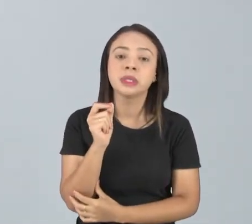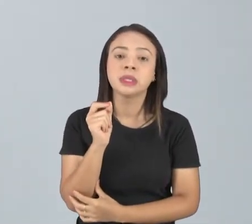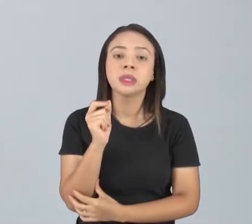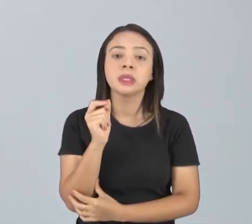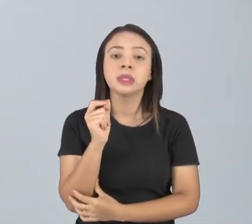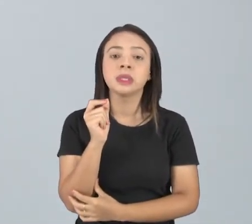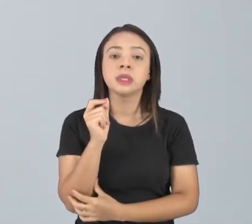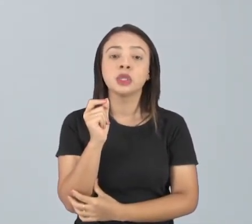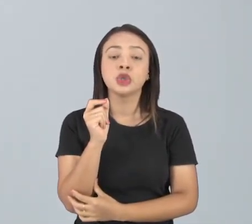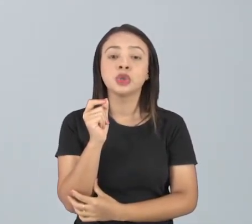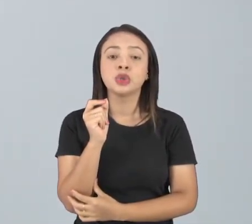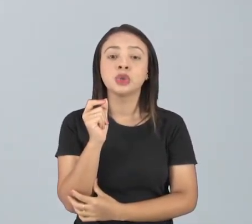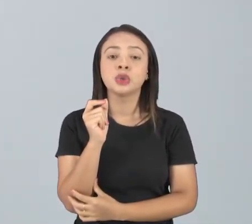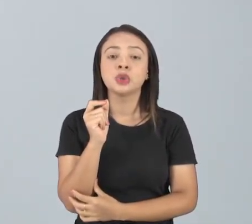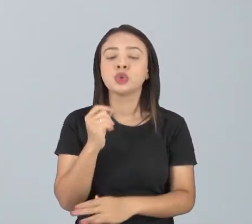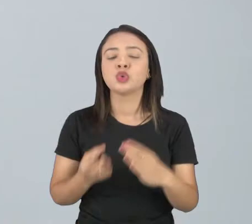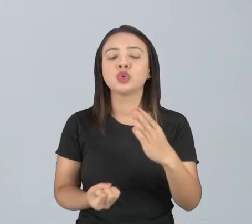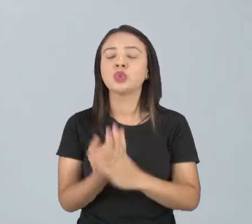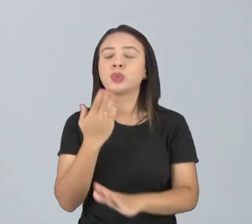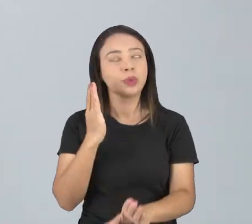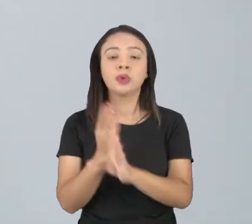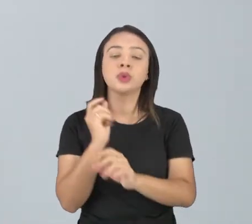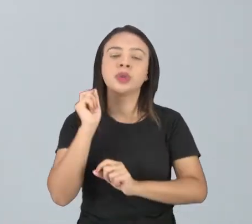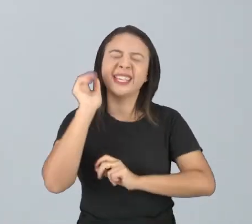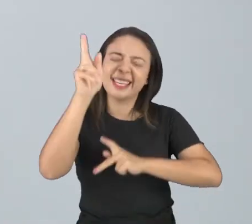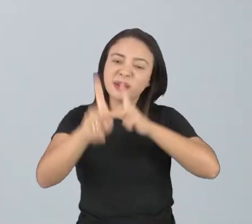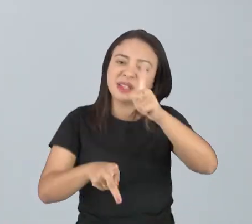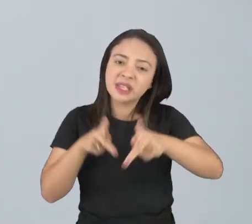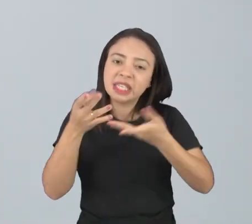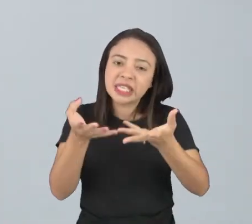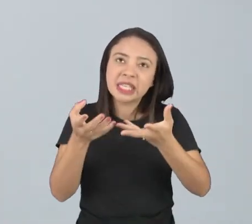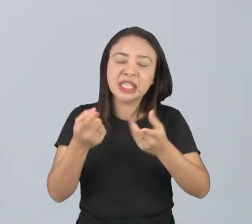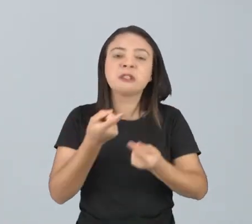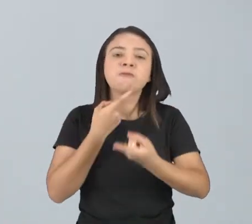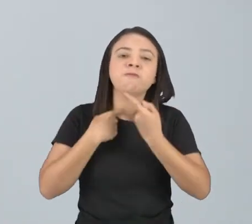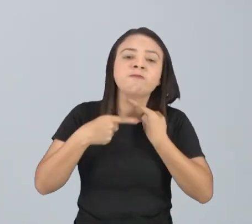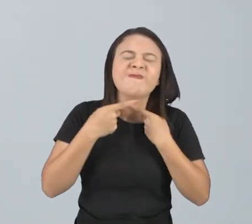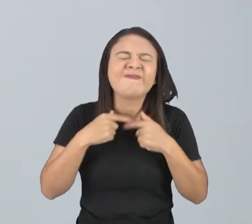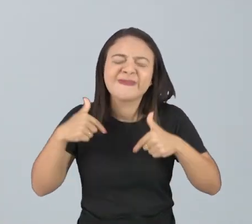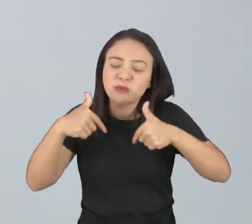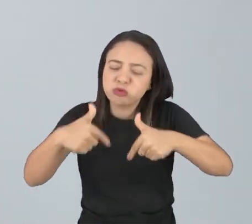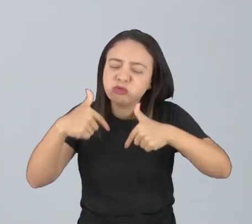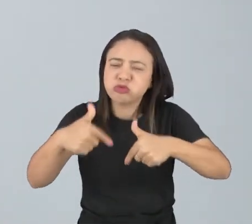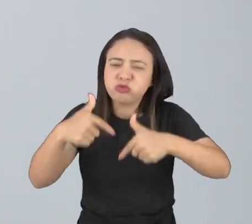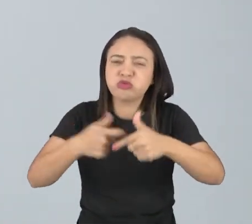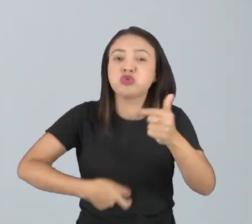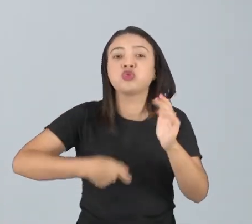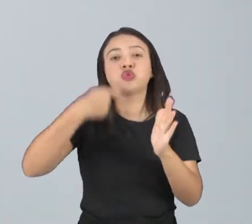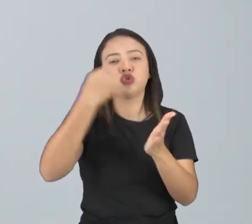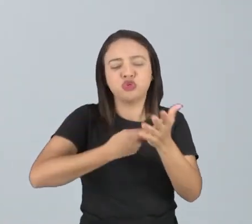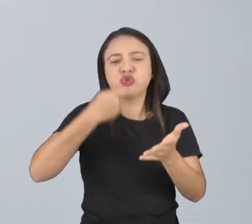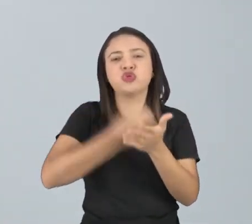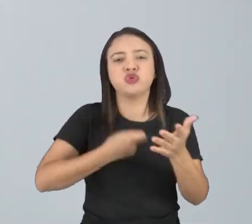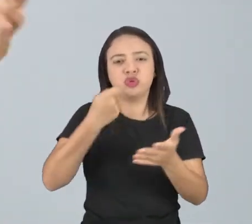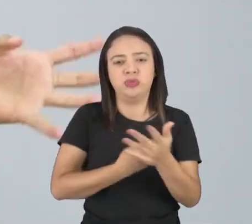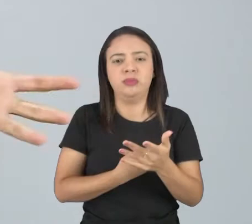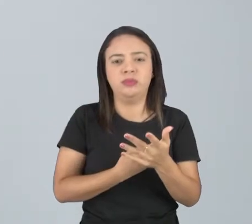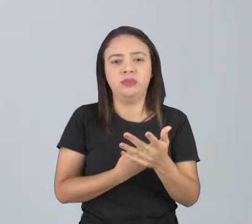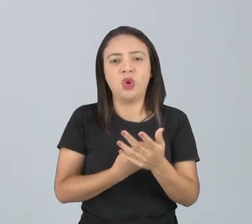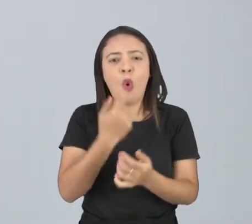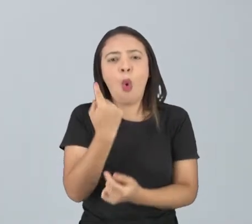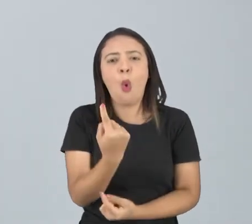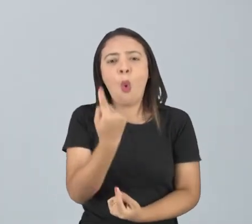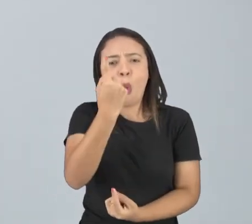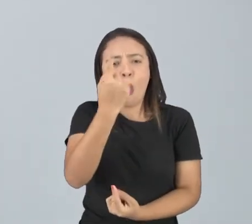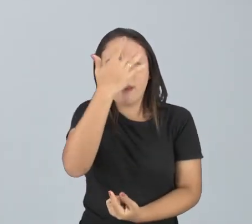a população, a demanda da população em reivindicar por uns direitos. Então, ele não vem através da figura de uma única pessoa